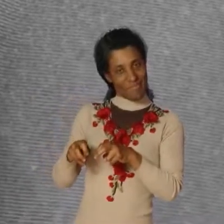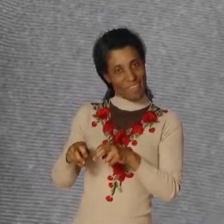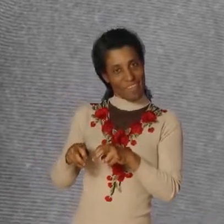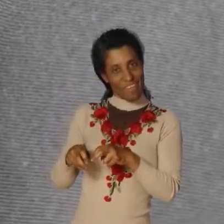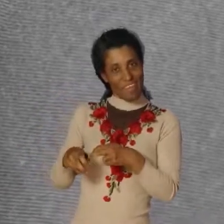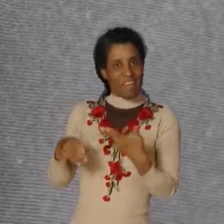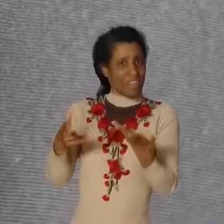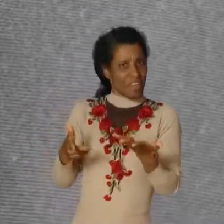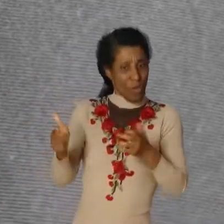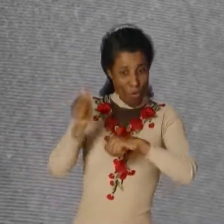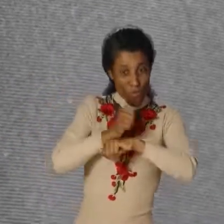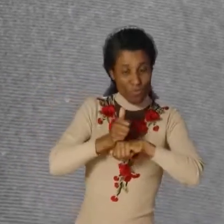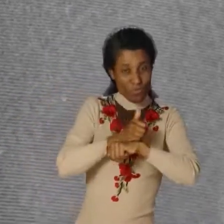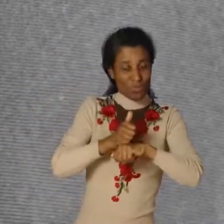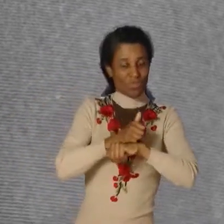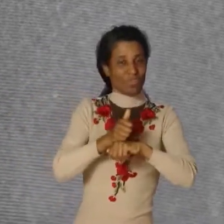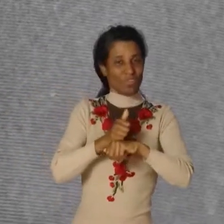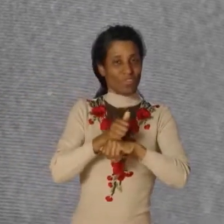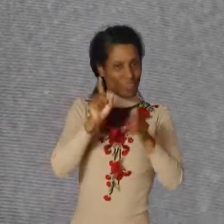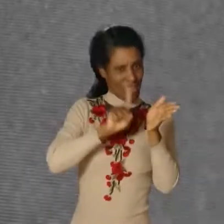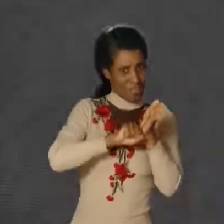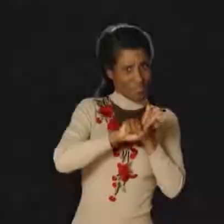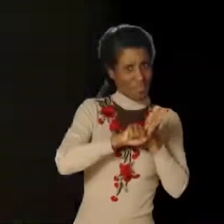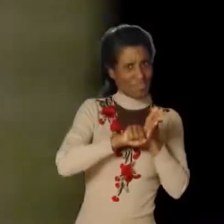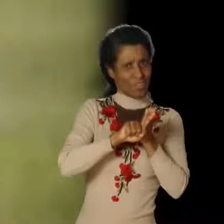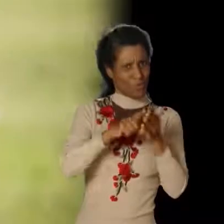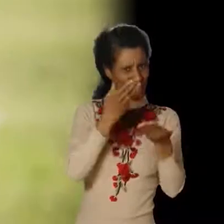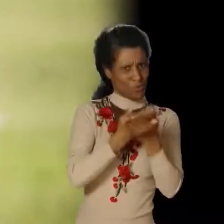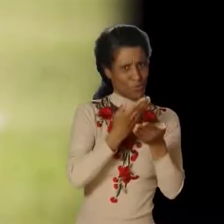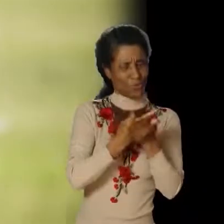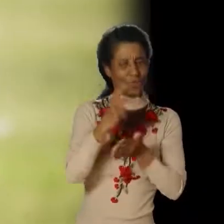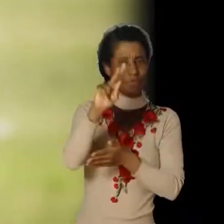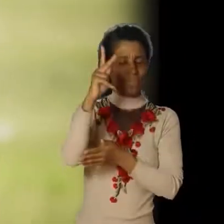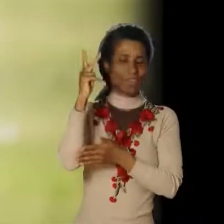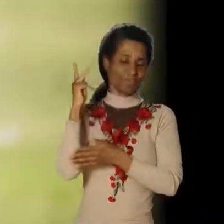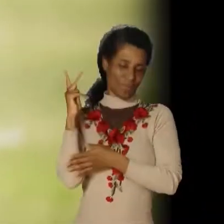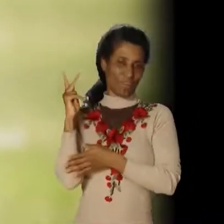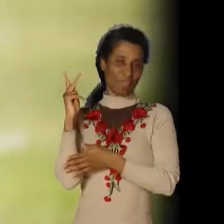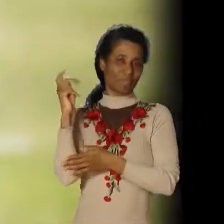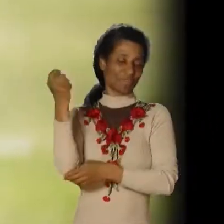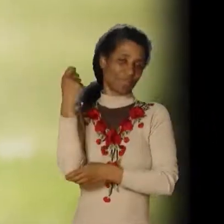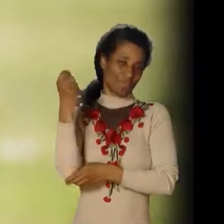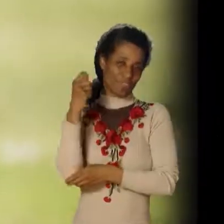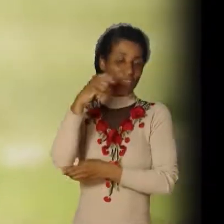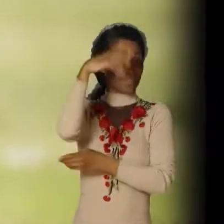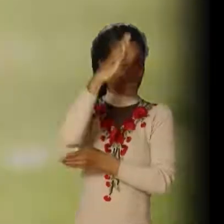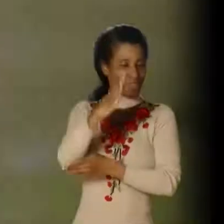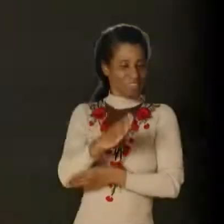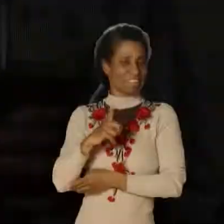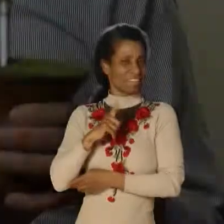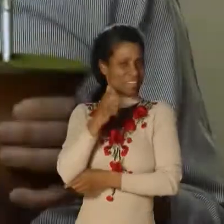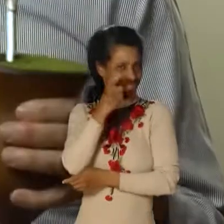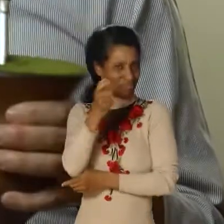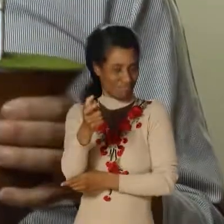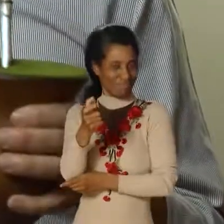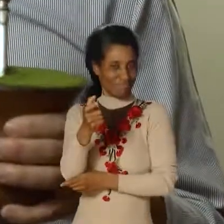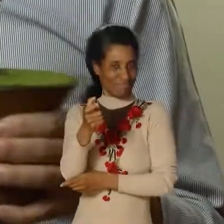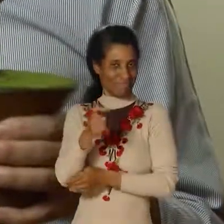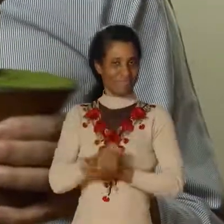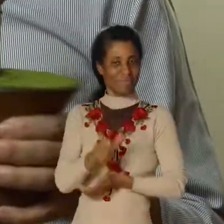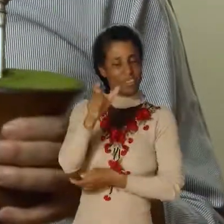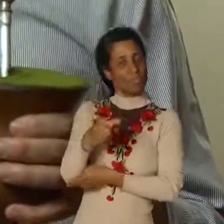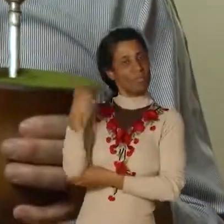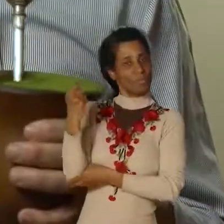atraindo muito a atenção e o interesse de quem estuda a história do Rio Grande do Sul e do Brasil. O gaúcho é